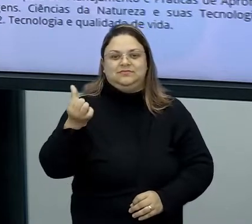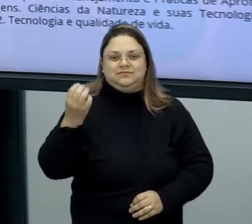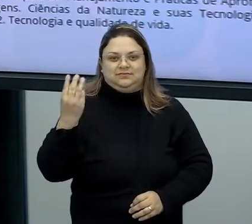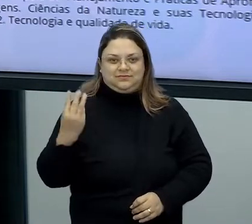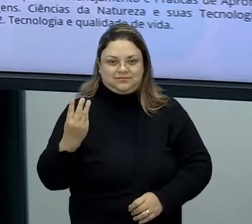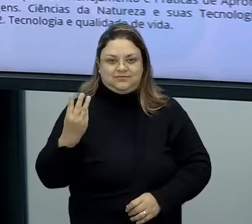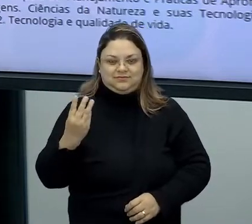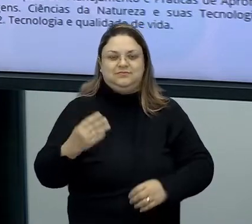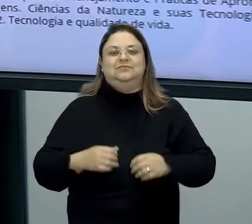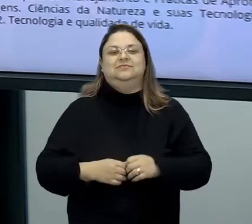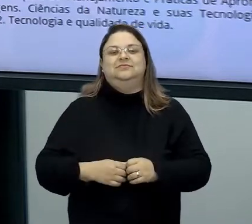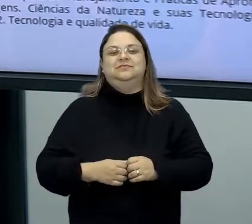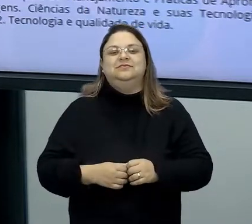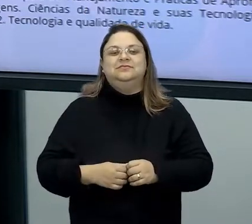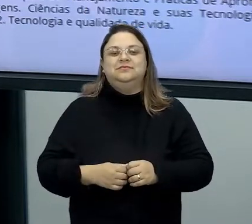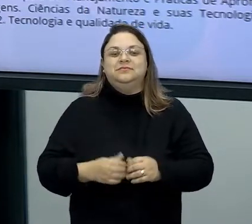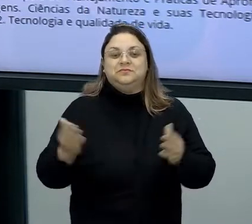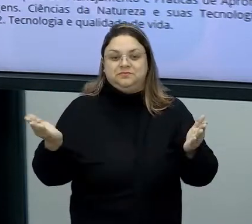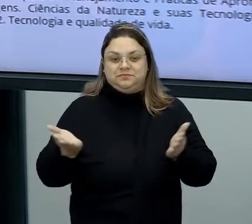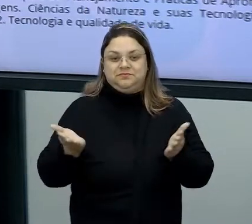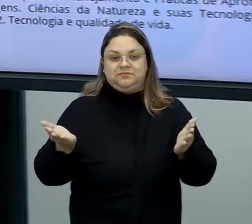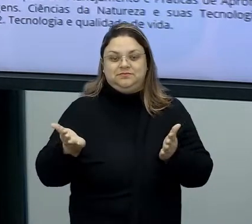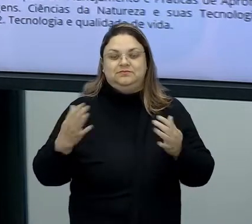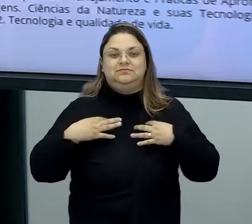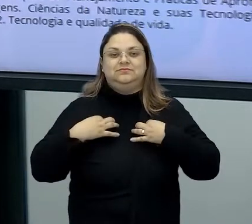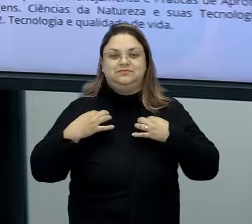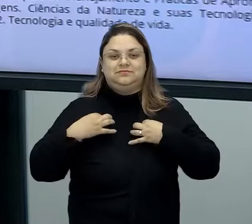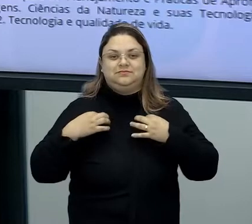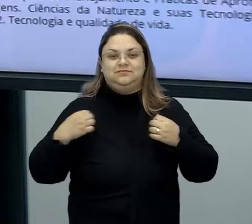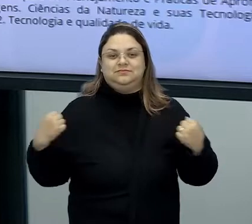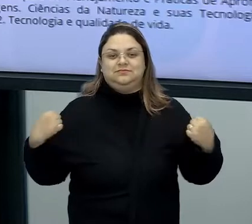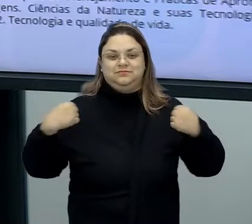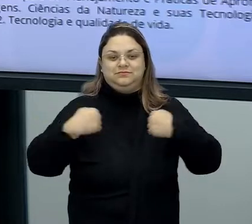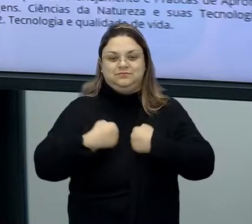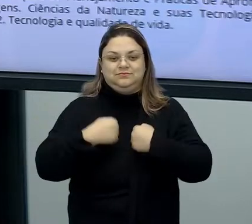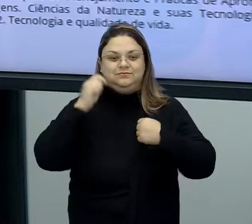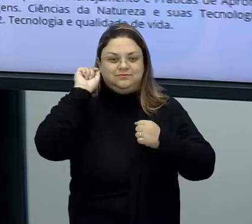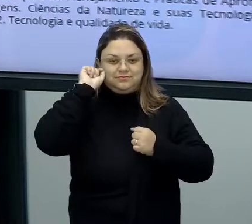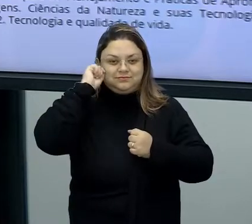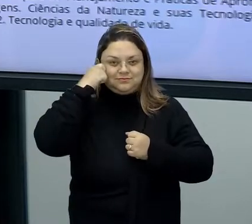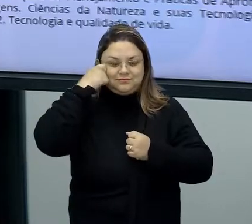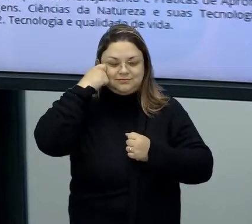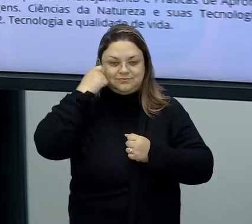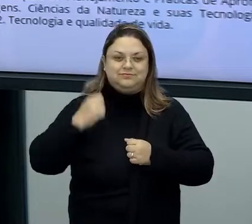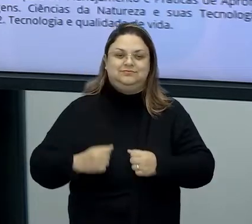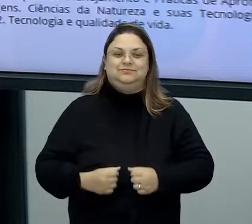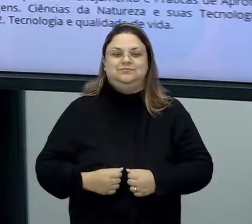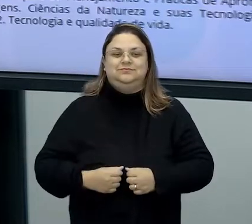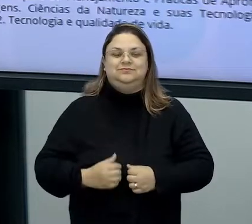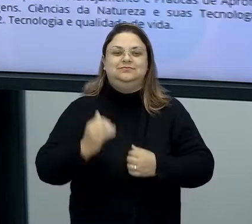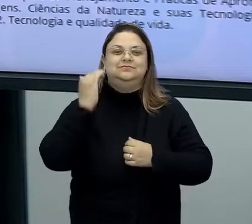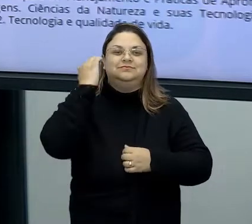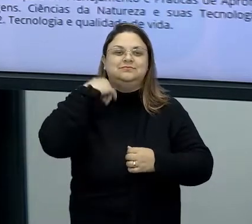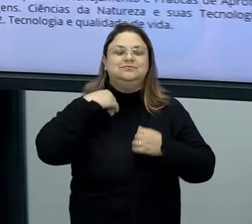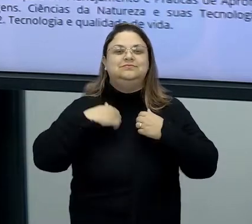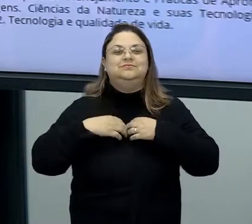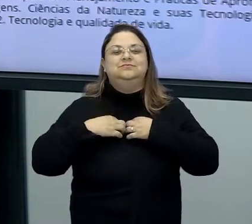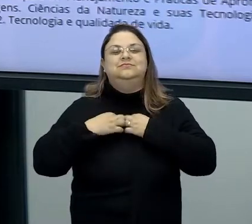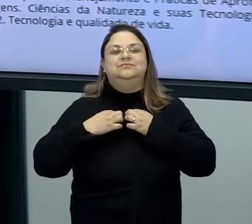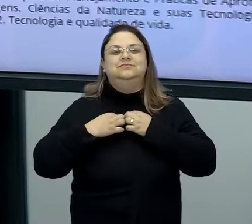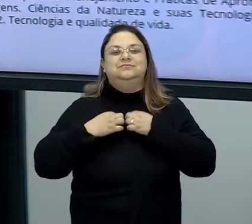m, estou hoje com uma jaqueta preta, uma